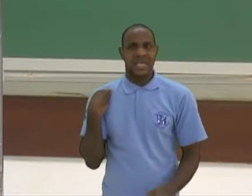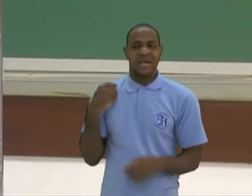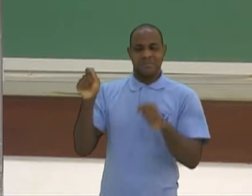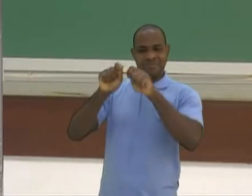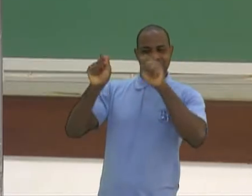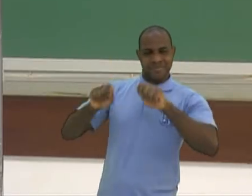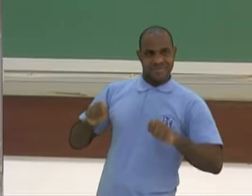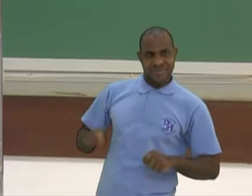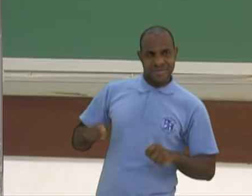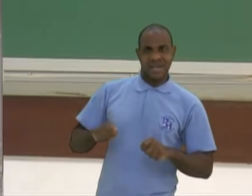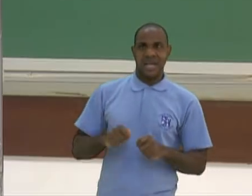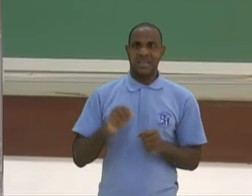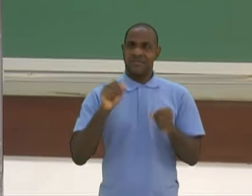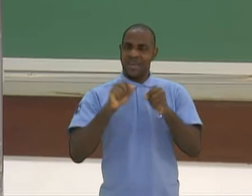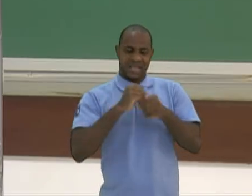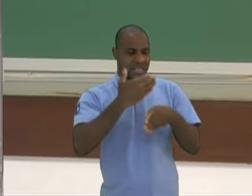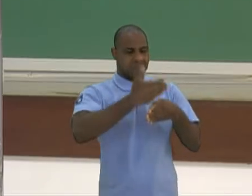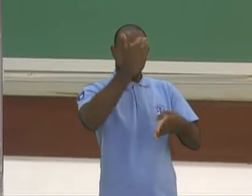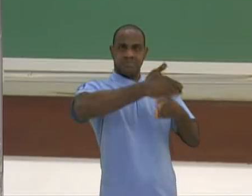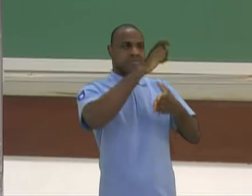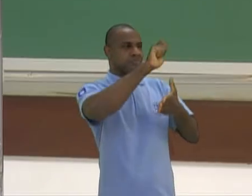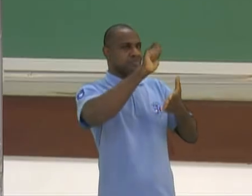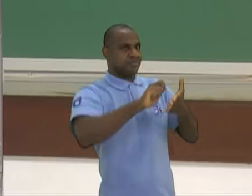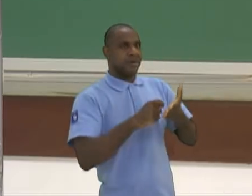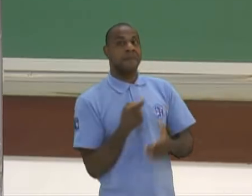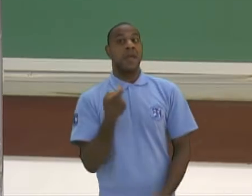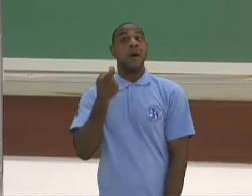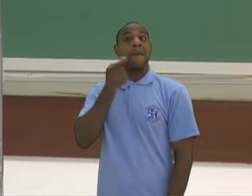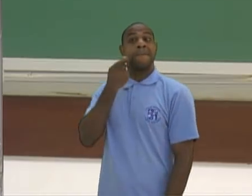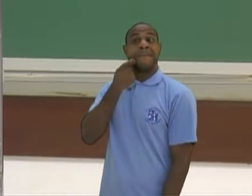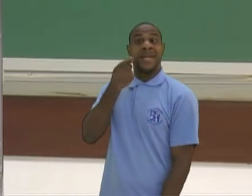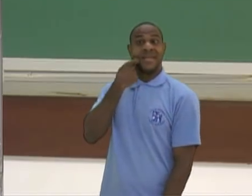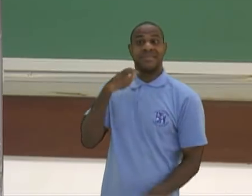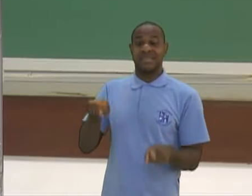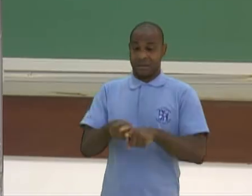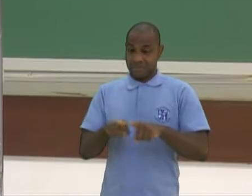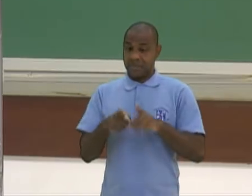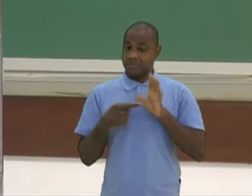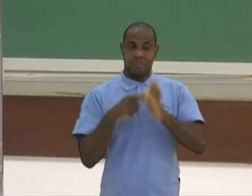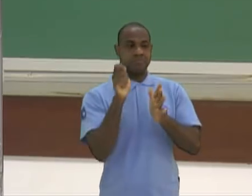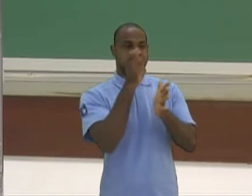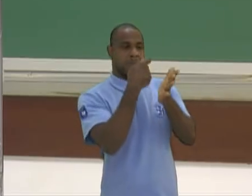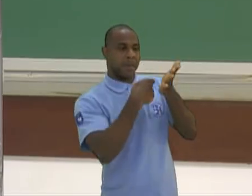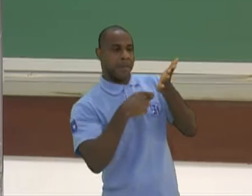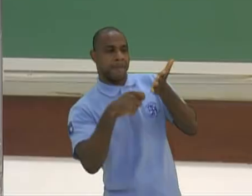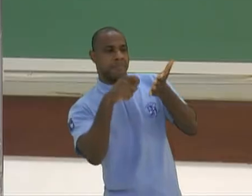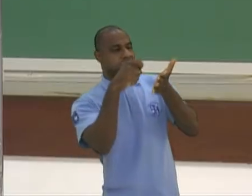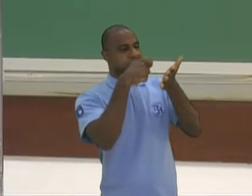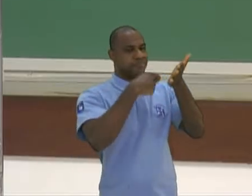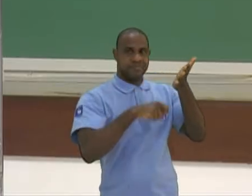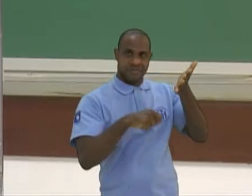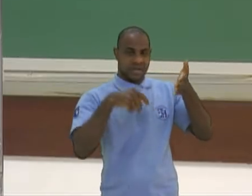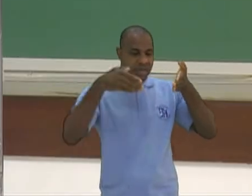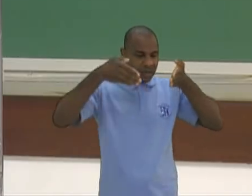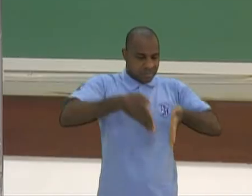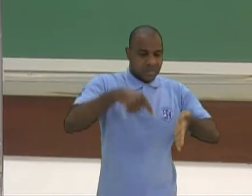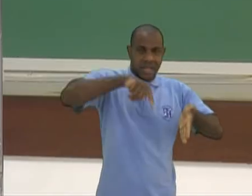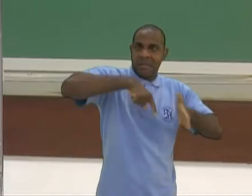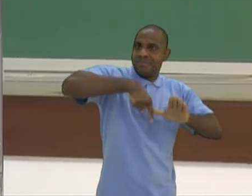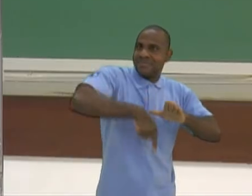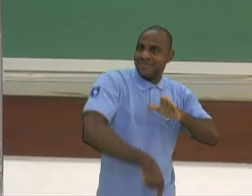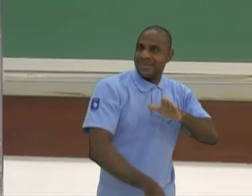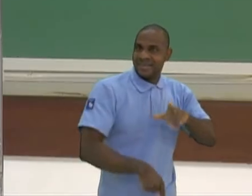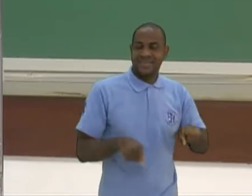imagens deles, inclusive um peixe, o símbolo de um peixe, que em grego